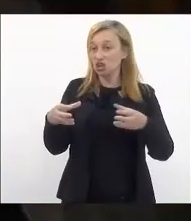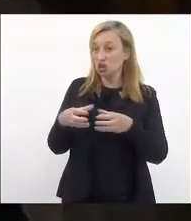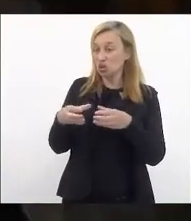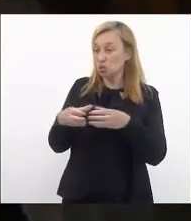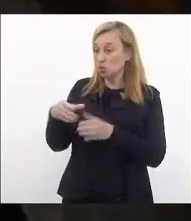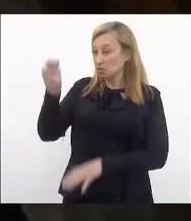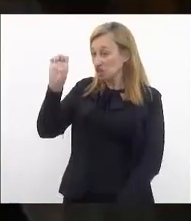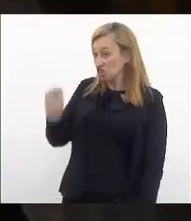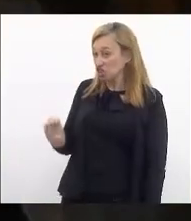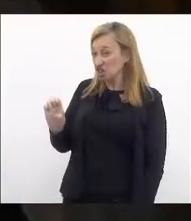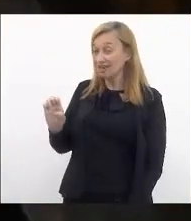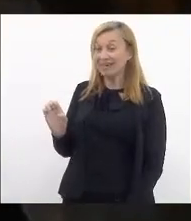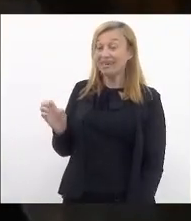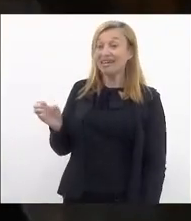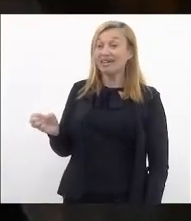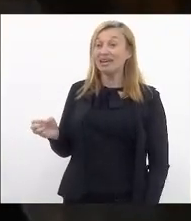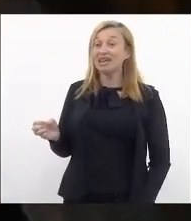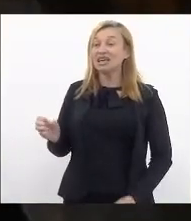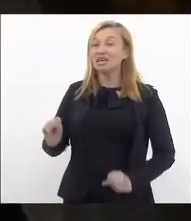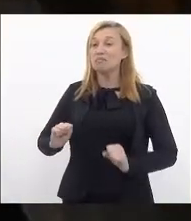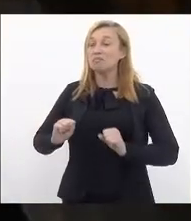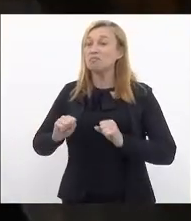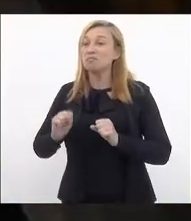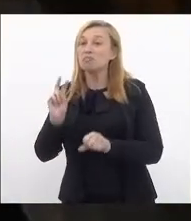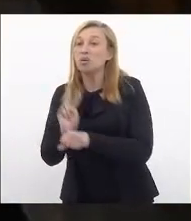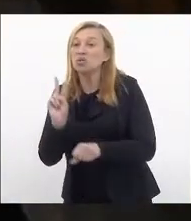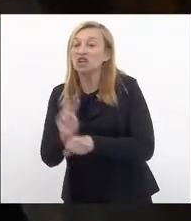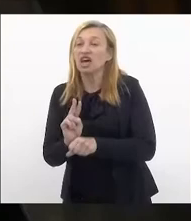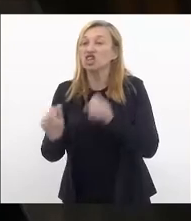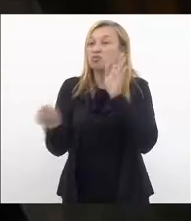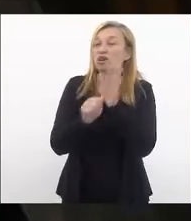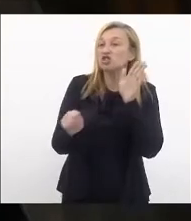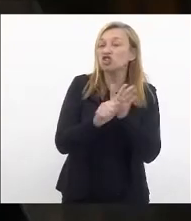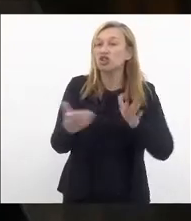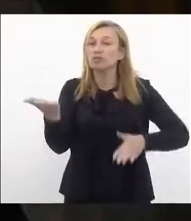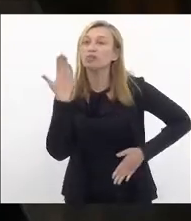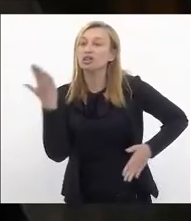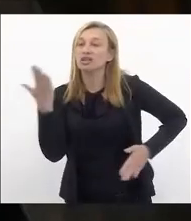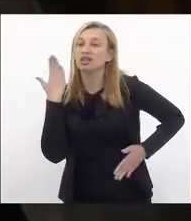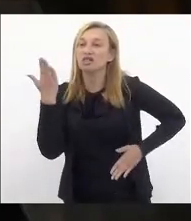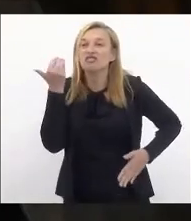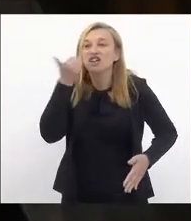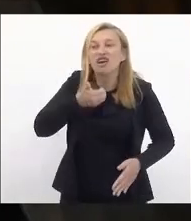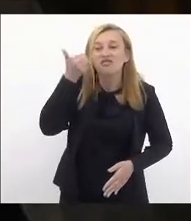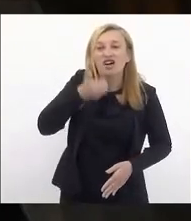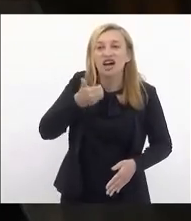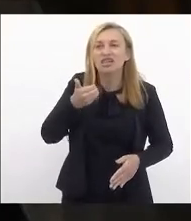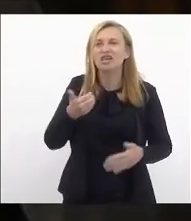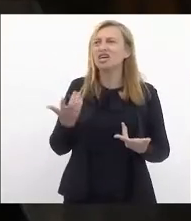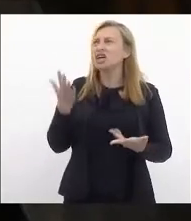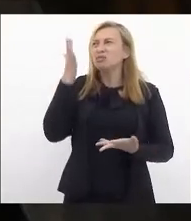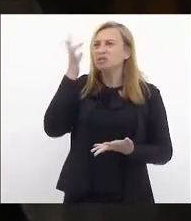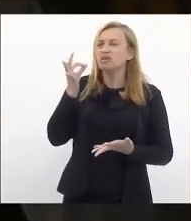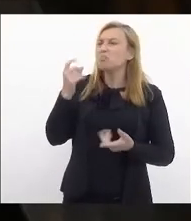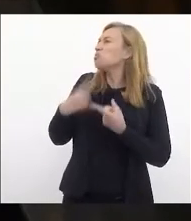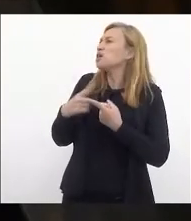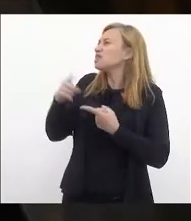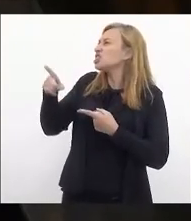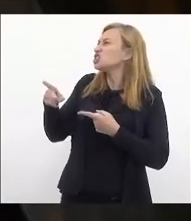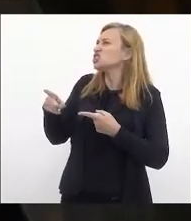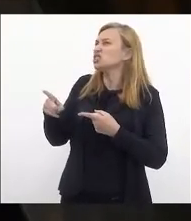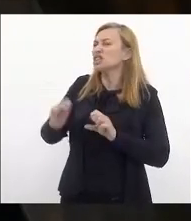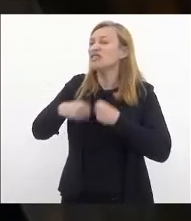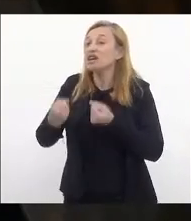esquerda que defende maconheiro vagabundo bandido eu sei porque que vocês defendem